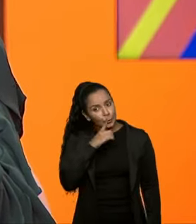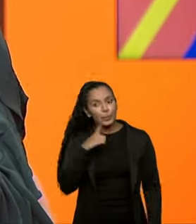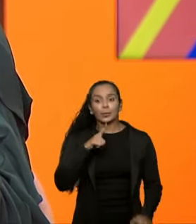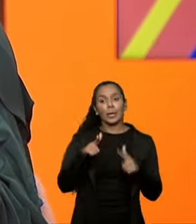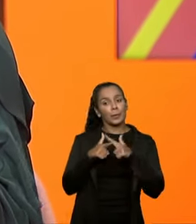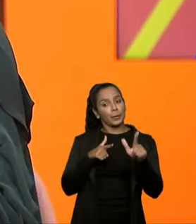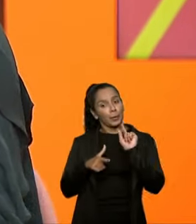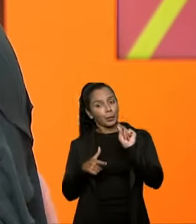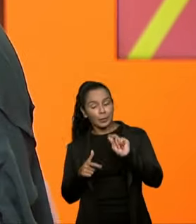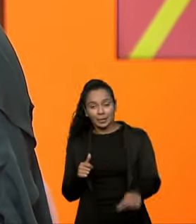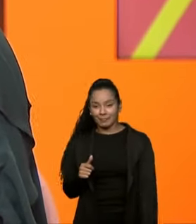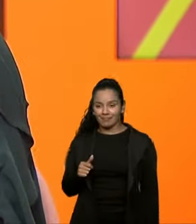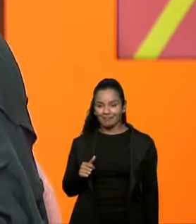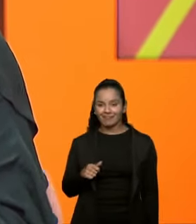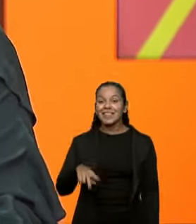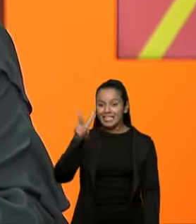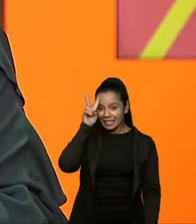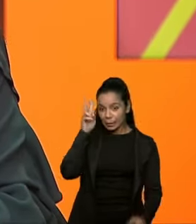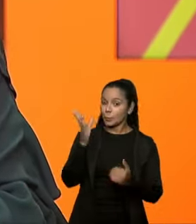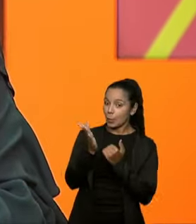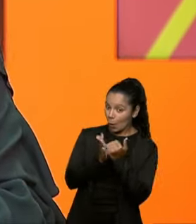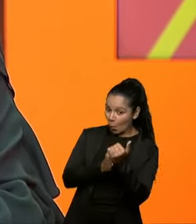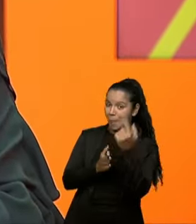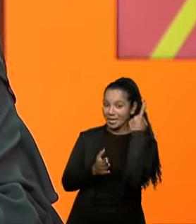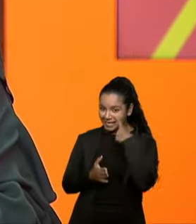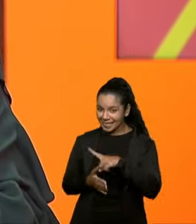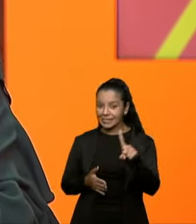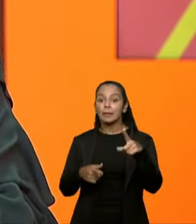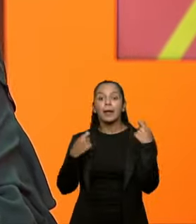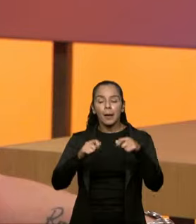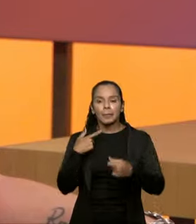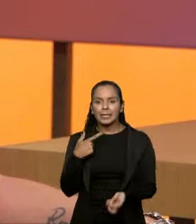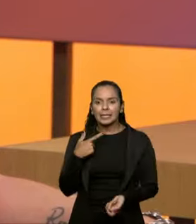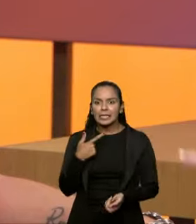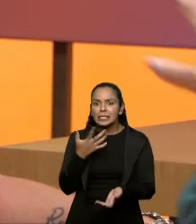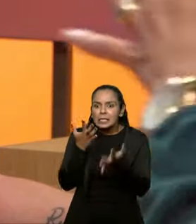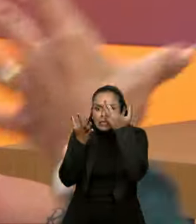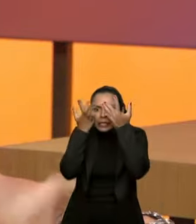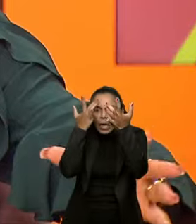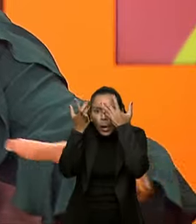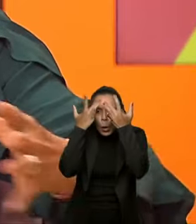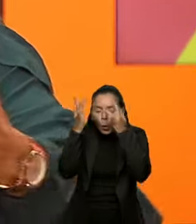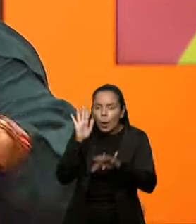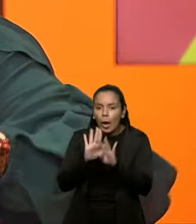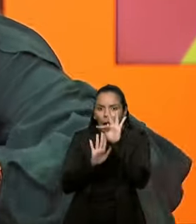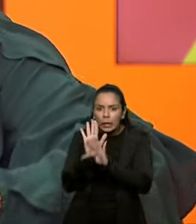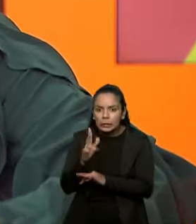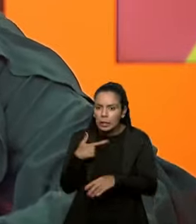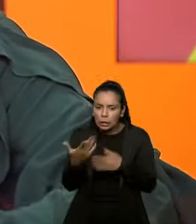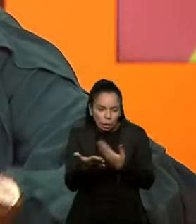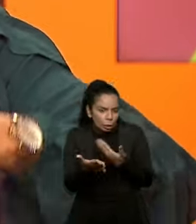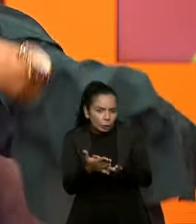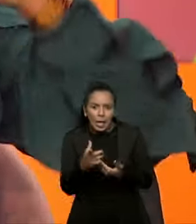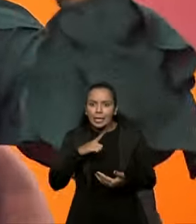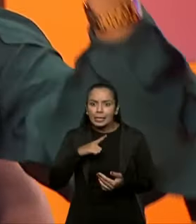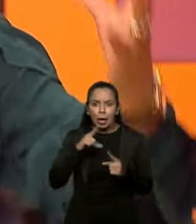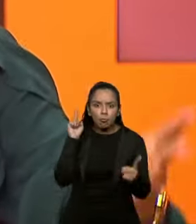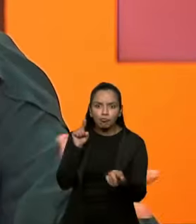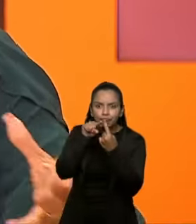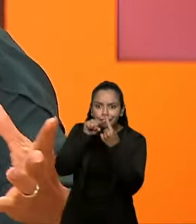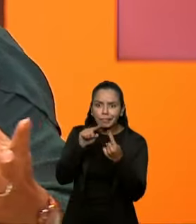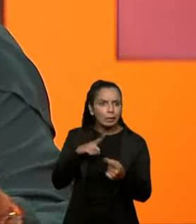quê? Segunda-feira começa a semana. Segunda-feira eu tenho que decorar toda a minha pauta, eu tenho que estudar tudo. Ai, eu tenho meta, eu